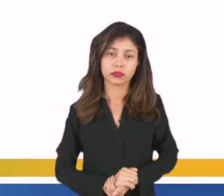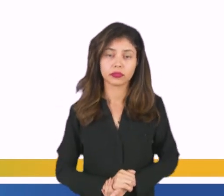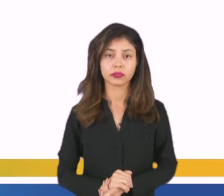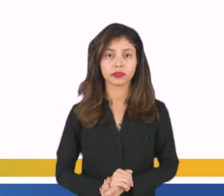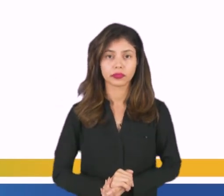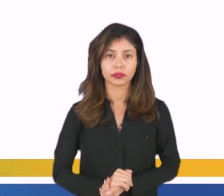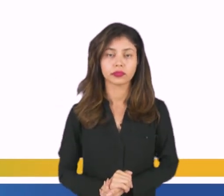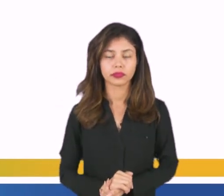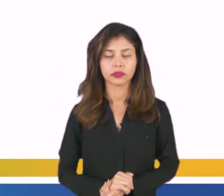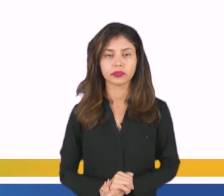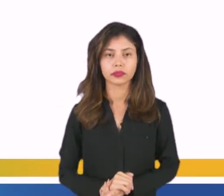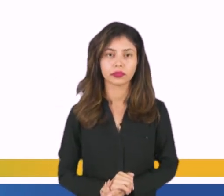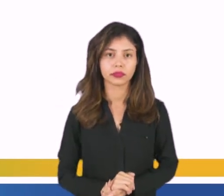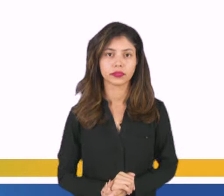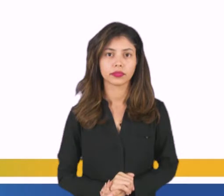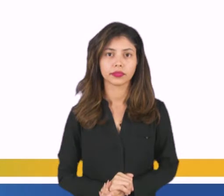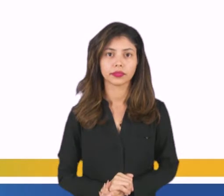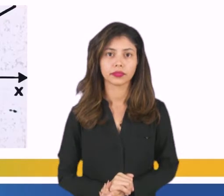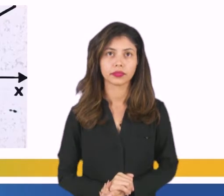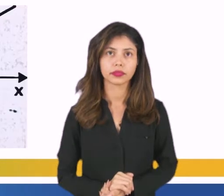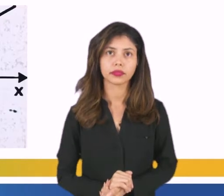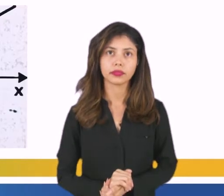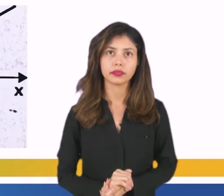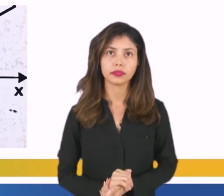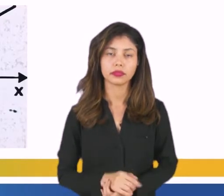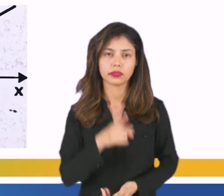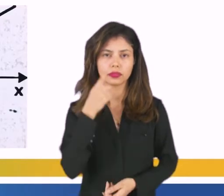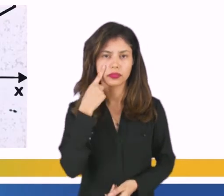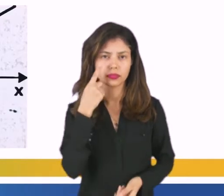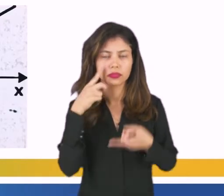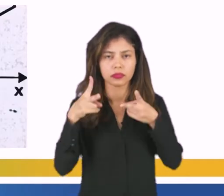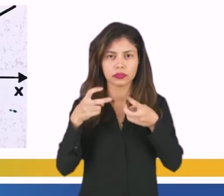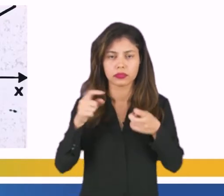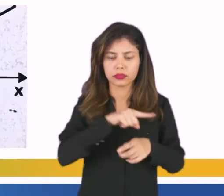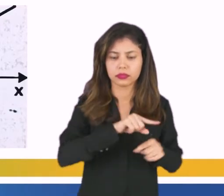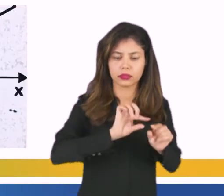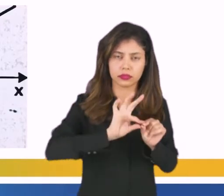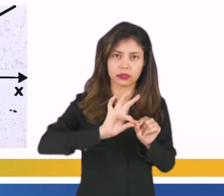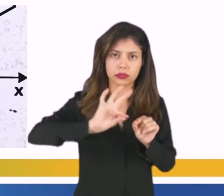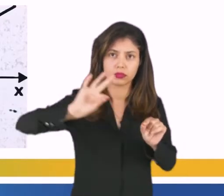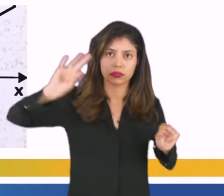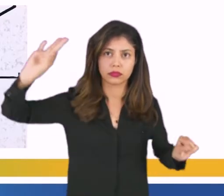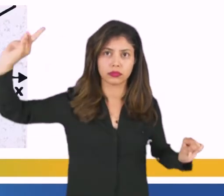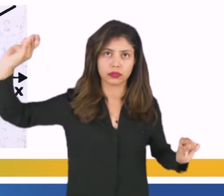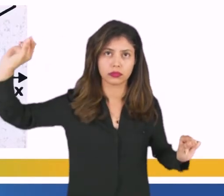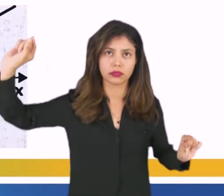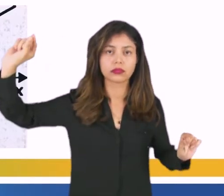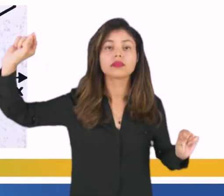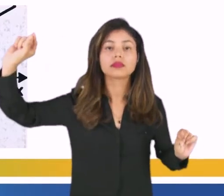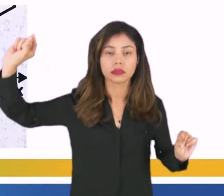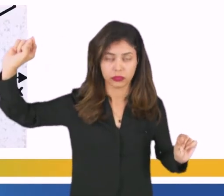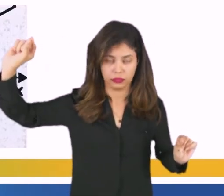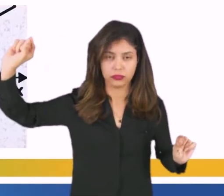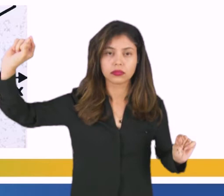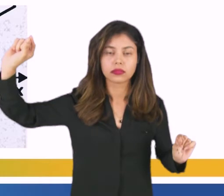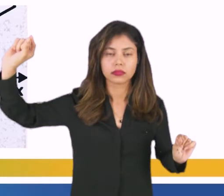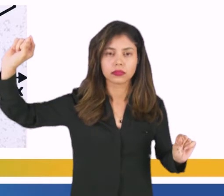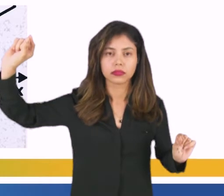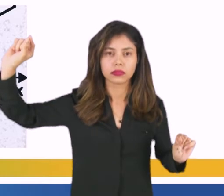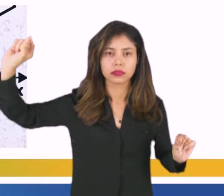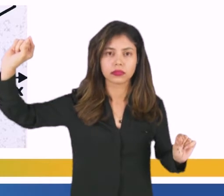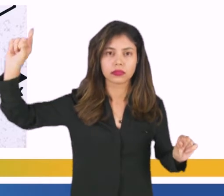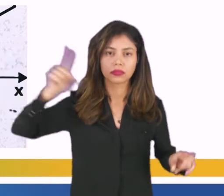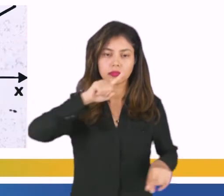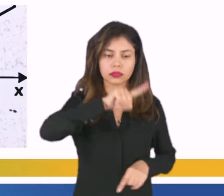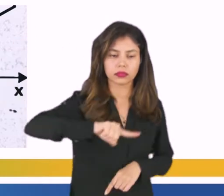mais 3. Observe como é que ele fica no gráfico, como ele se comporta os sinais. Então, nesse caso,